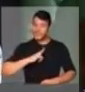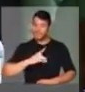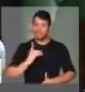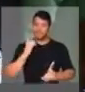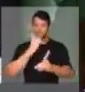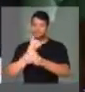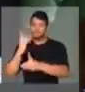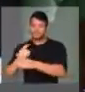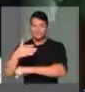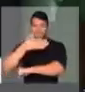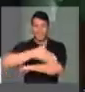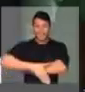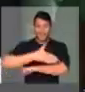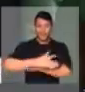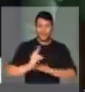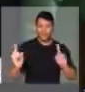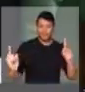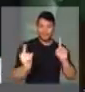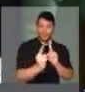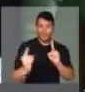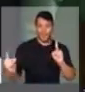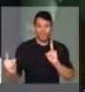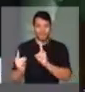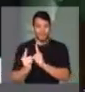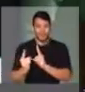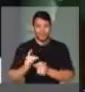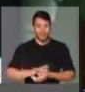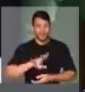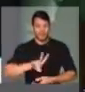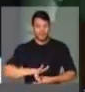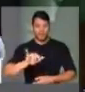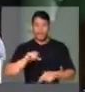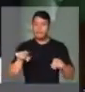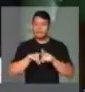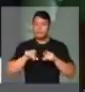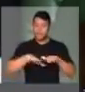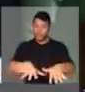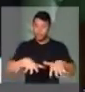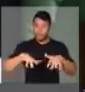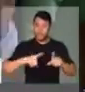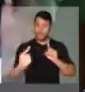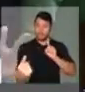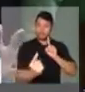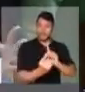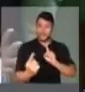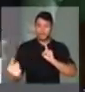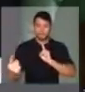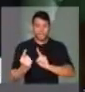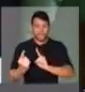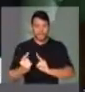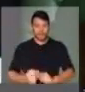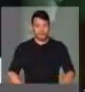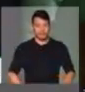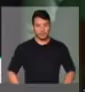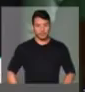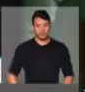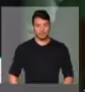das ruas muitas vezes. Nos encontraremos desse plenário muitas vezes. Do mesmo...